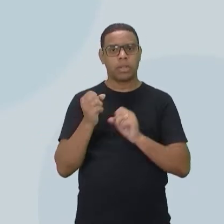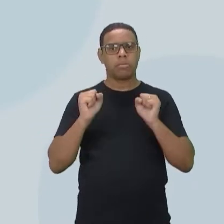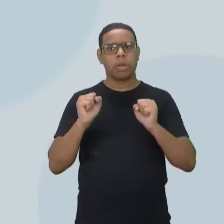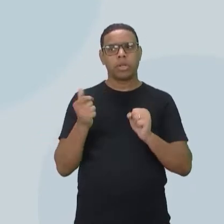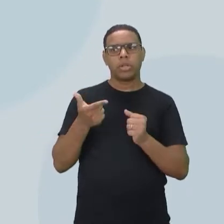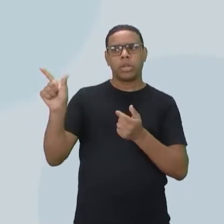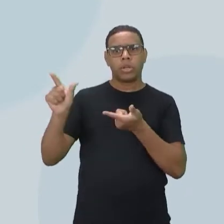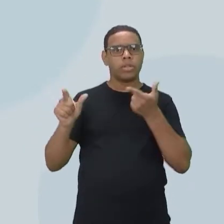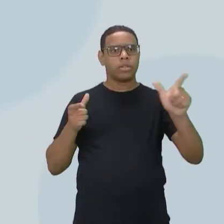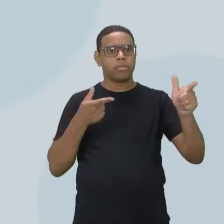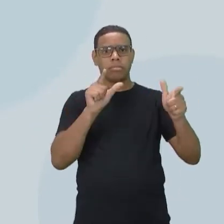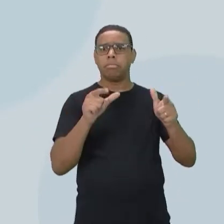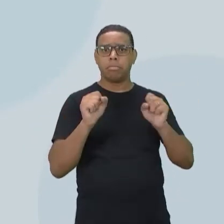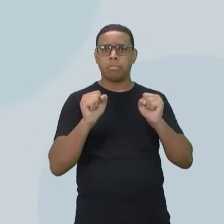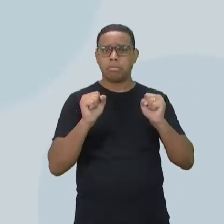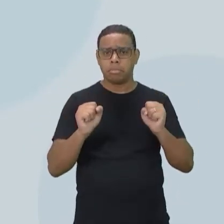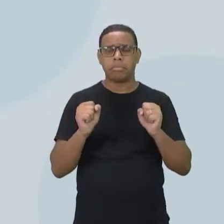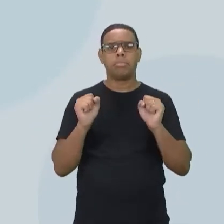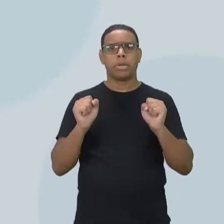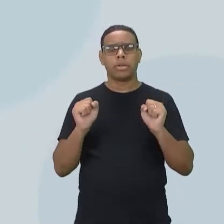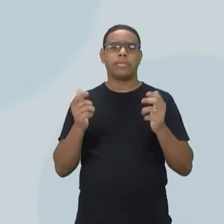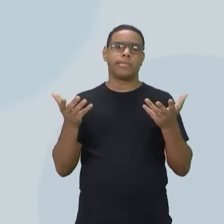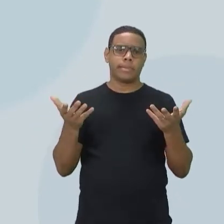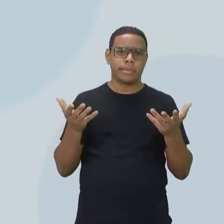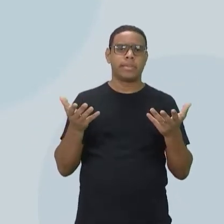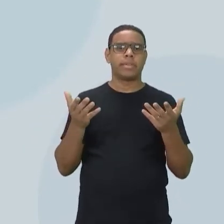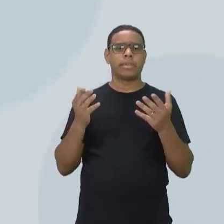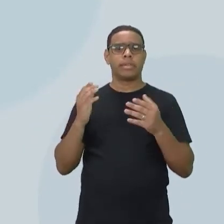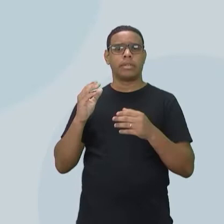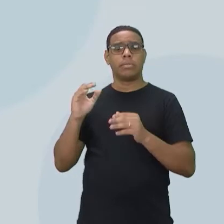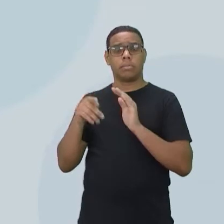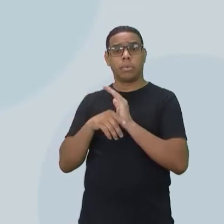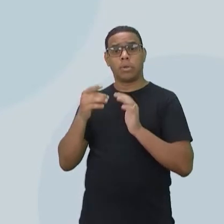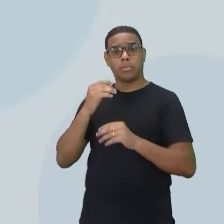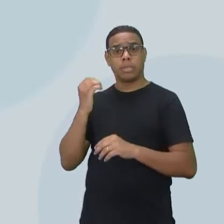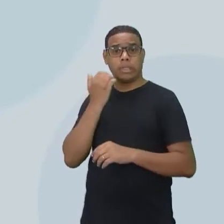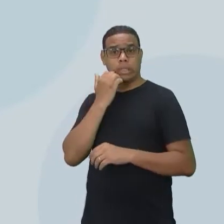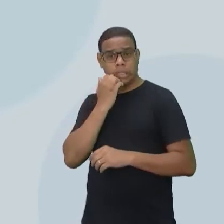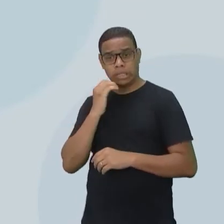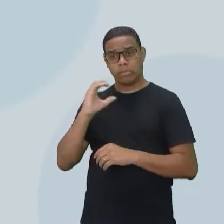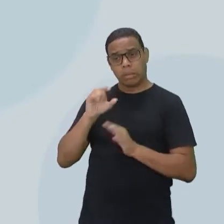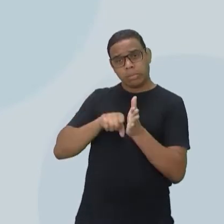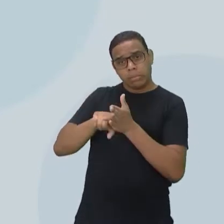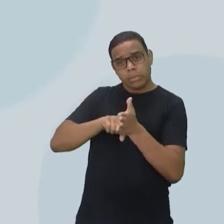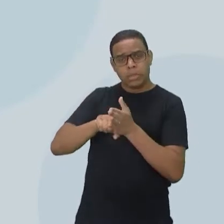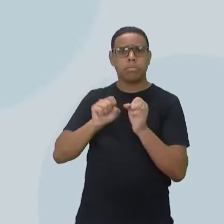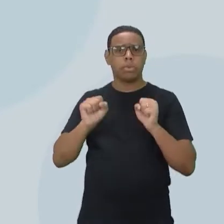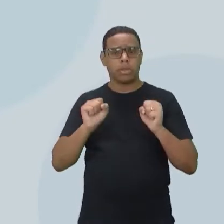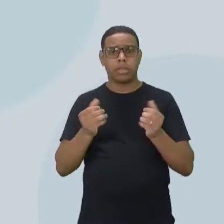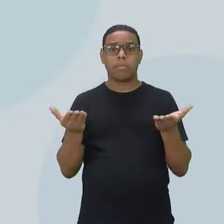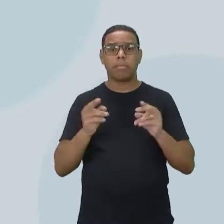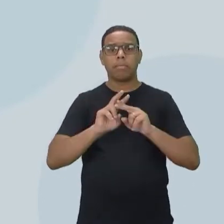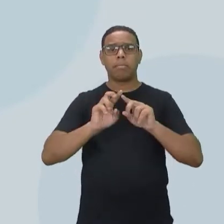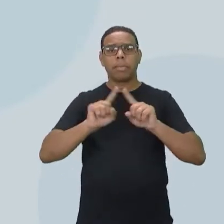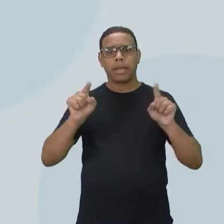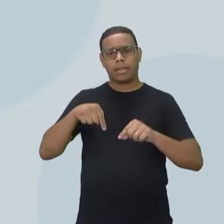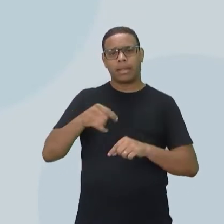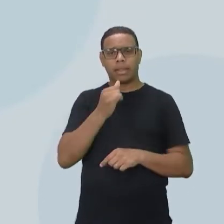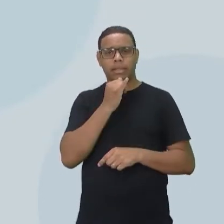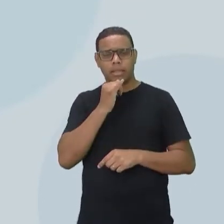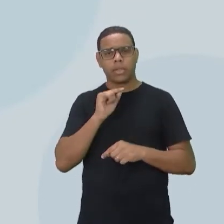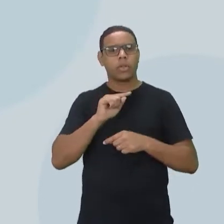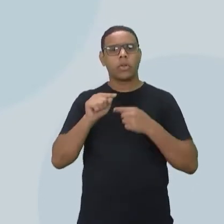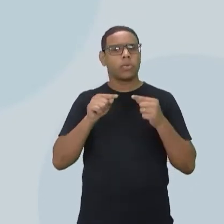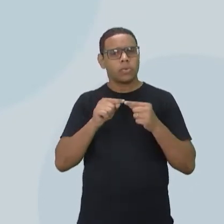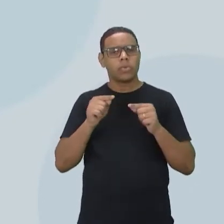ser outra coisa? Poderia. Poderia ser cientista, pesquisador? Poderia. Mas no caso aqui, a